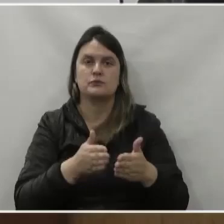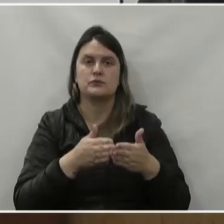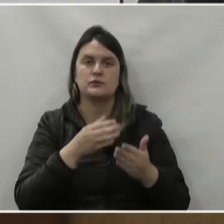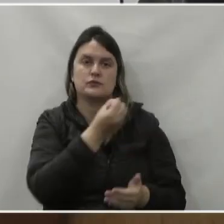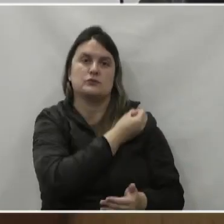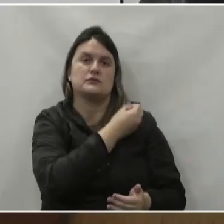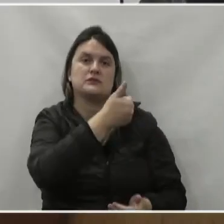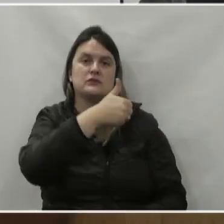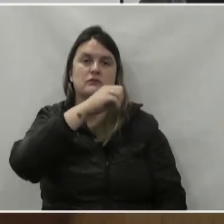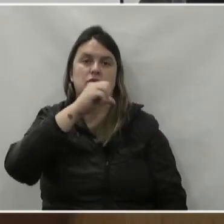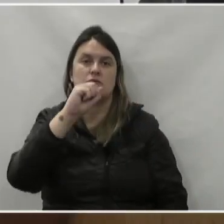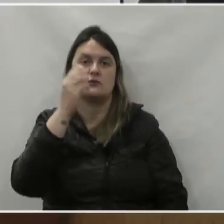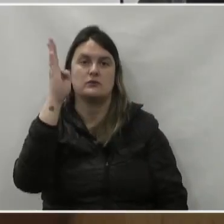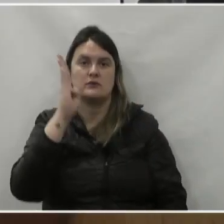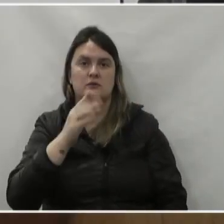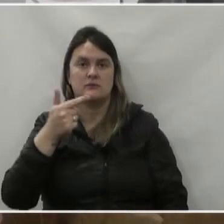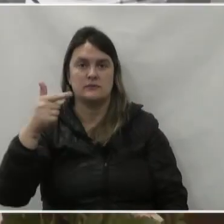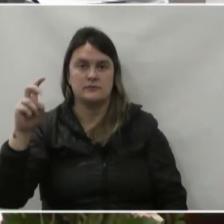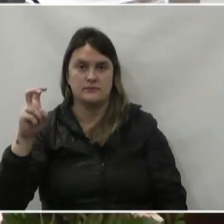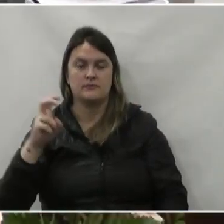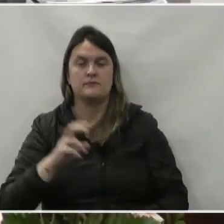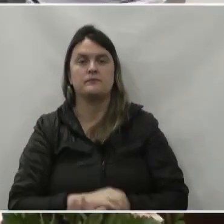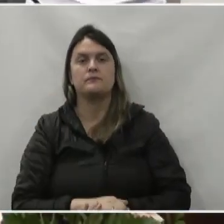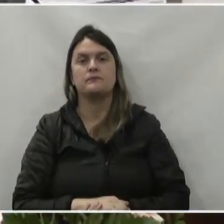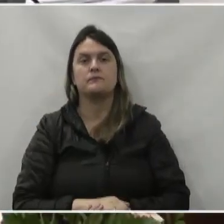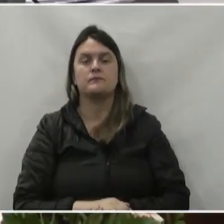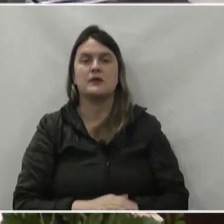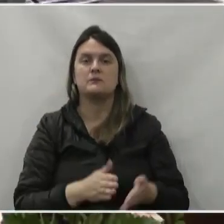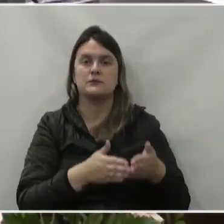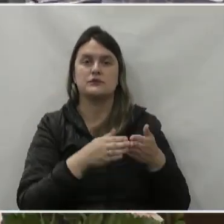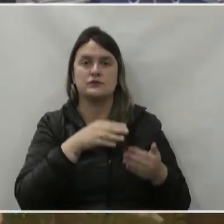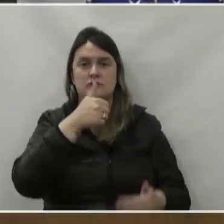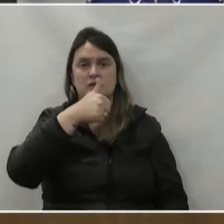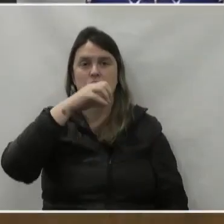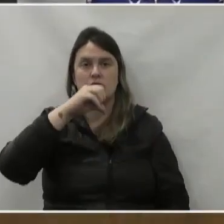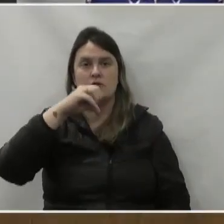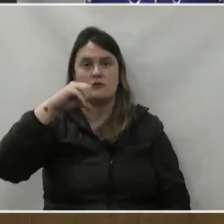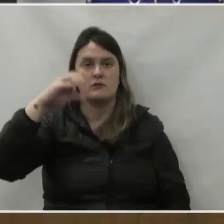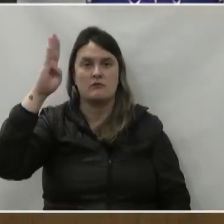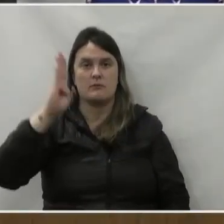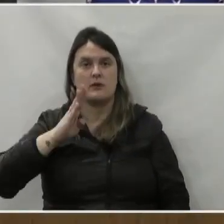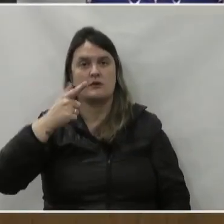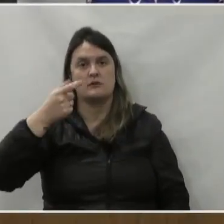número 198/2025. Requerimento